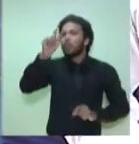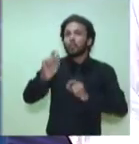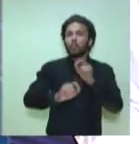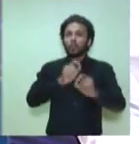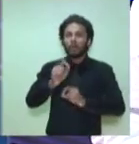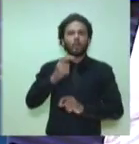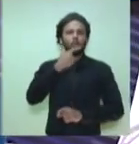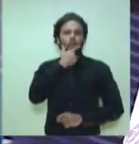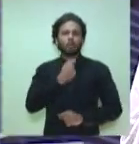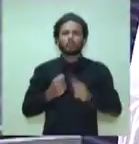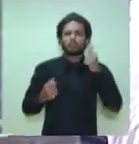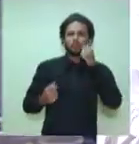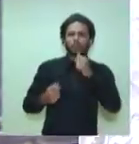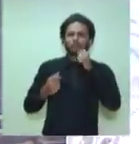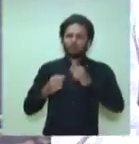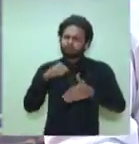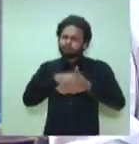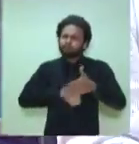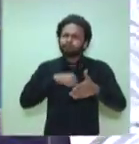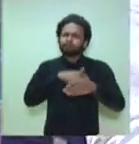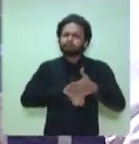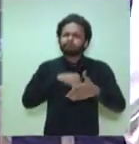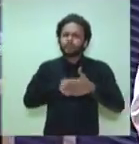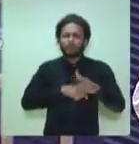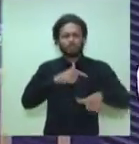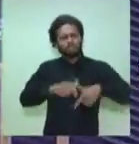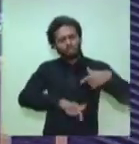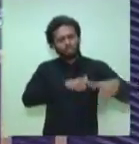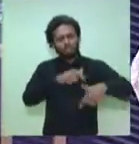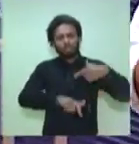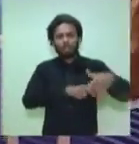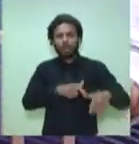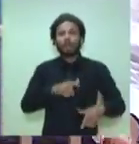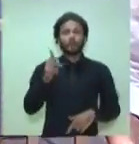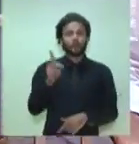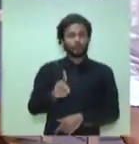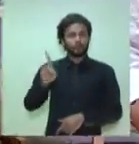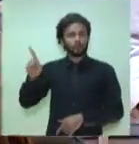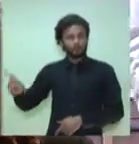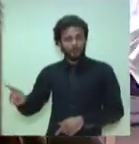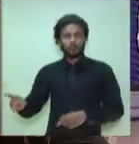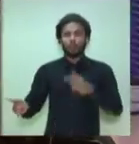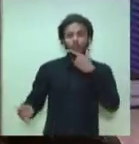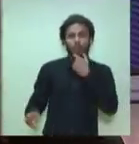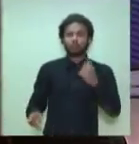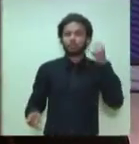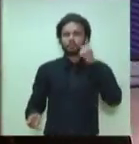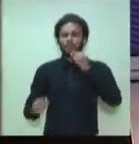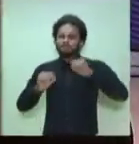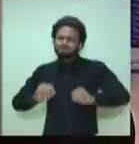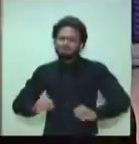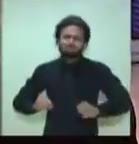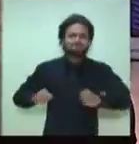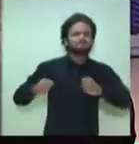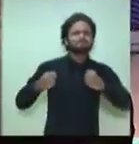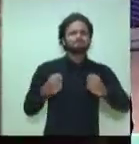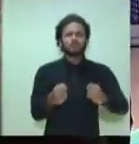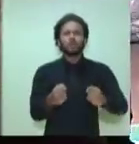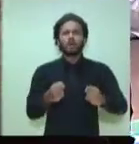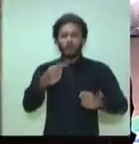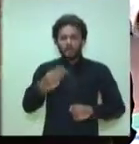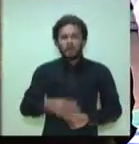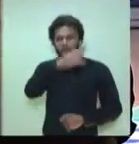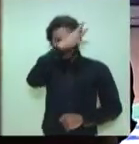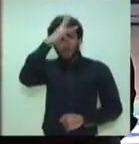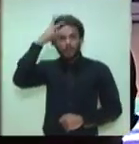homens e mulheres que dedicam a sua vida à educação. Professores, professoras, que se esforçaram muito para que Manaus